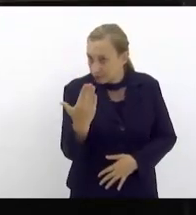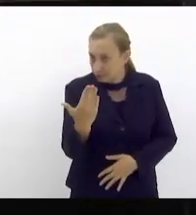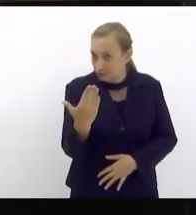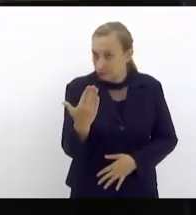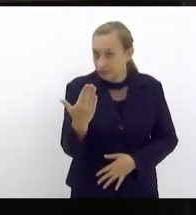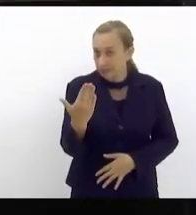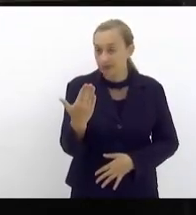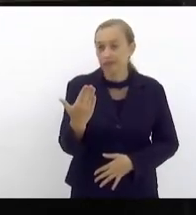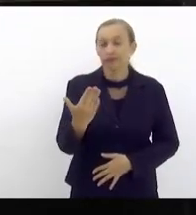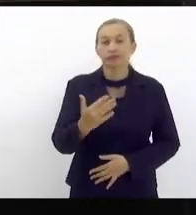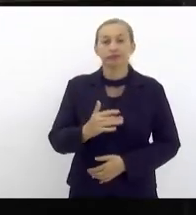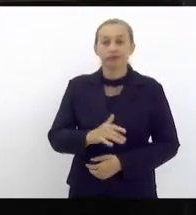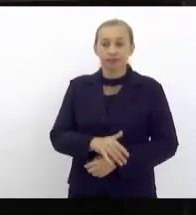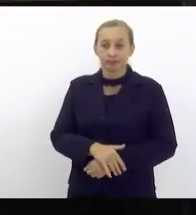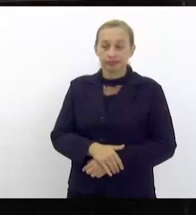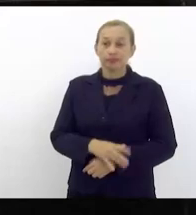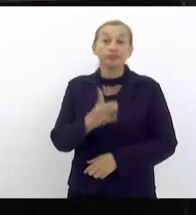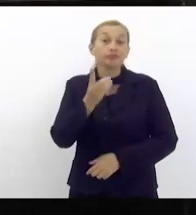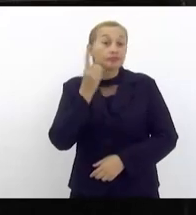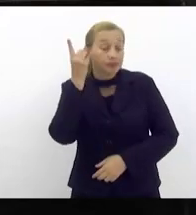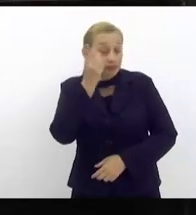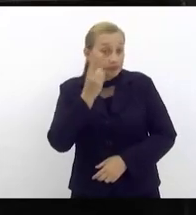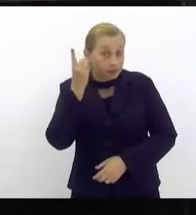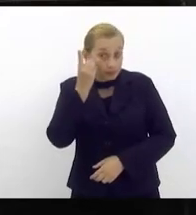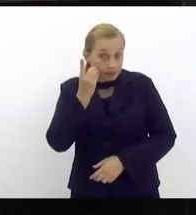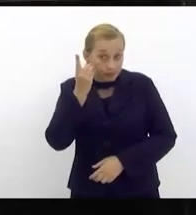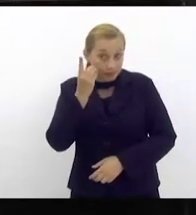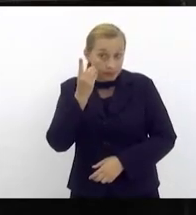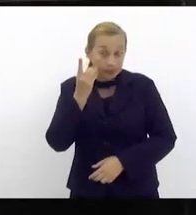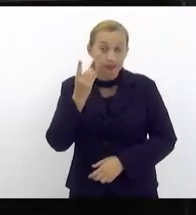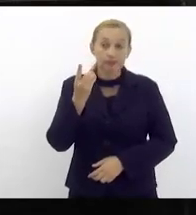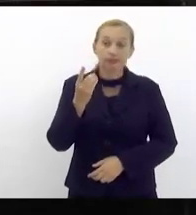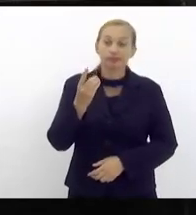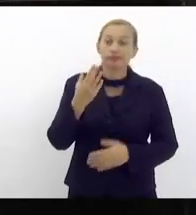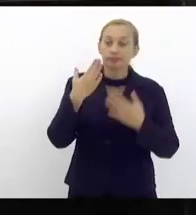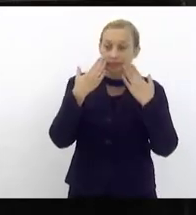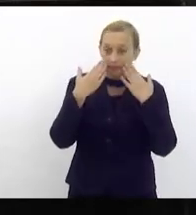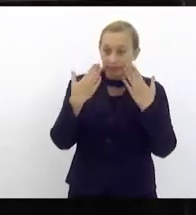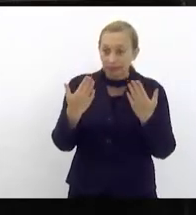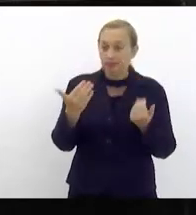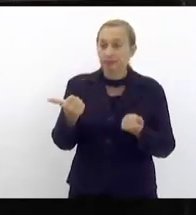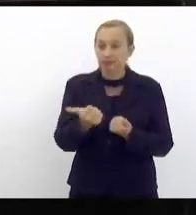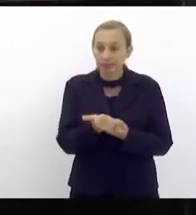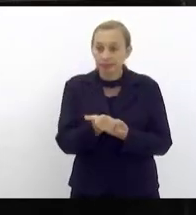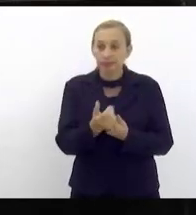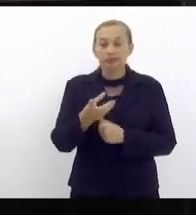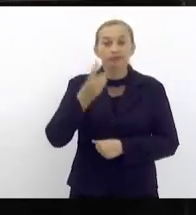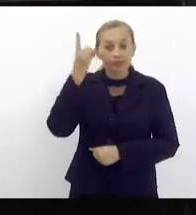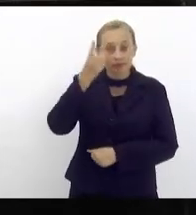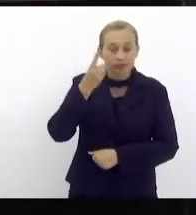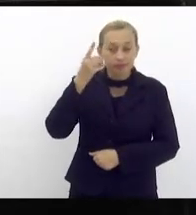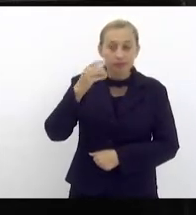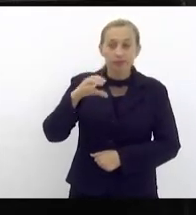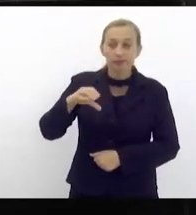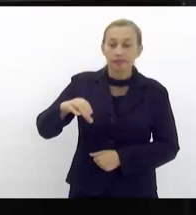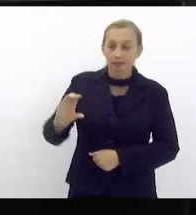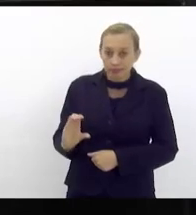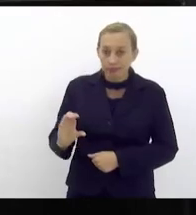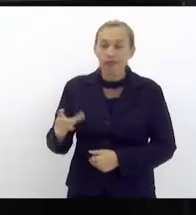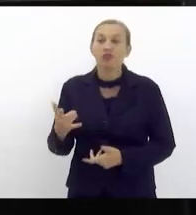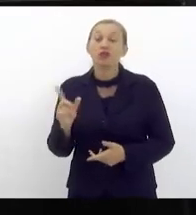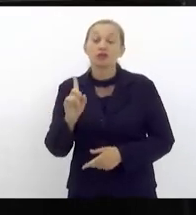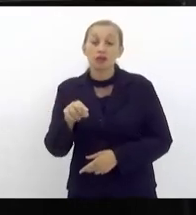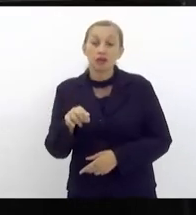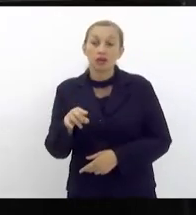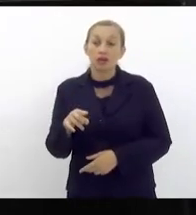às e aos deputados que apresentaram apoio Deputado querido Carlos Mick é